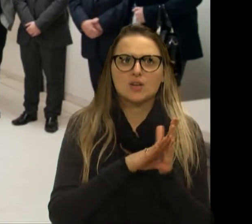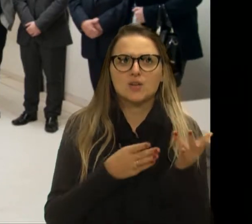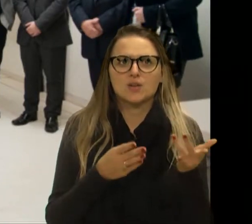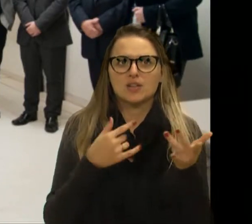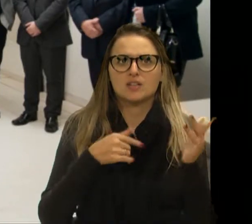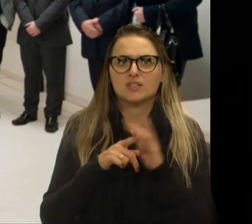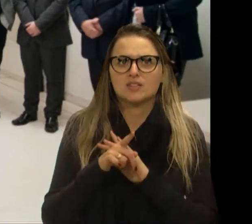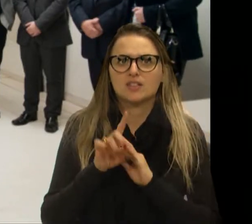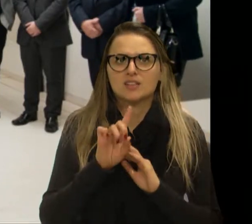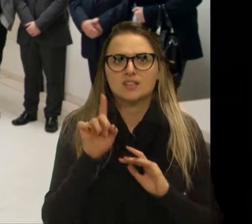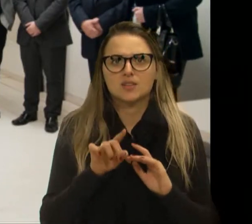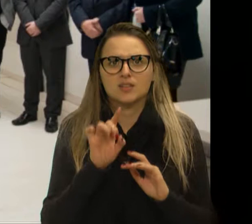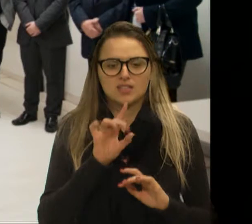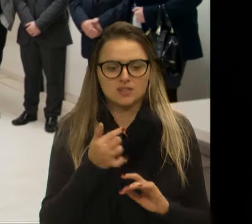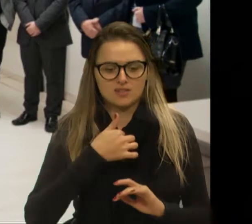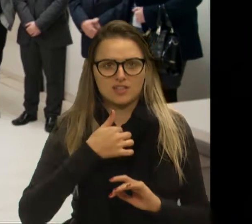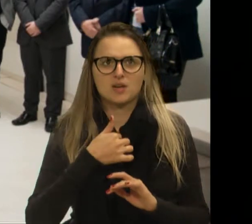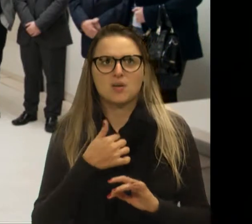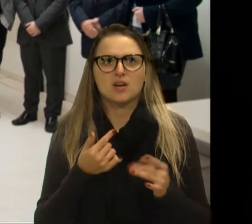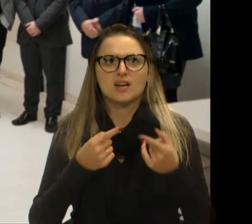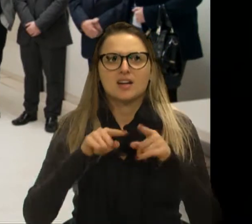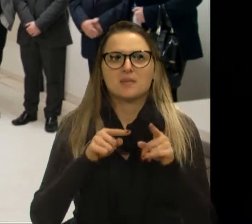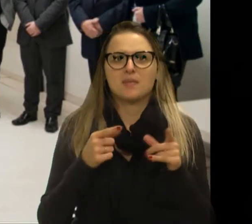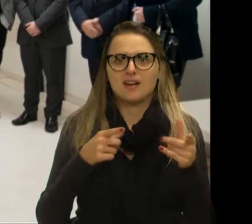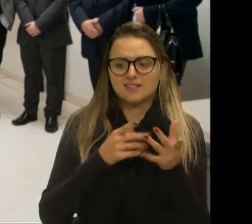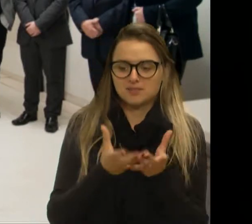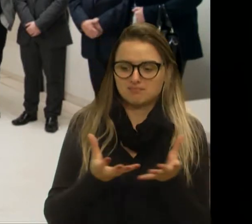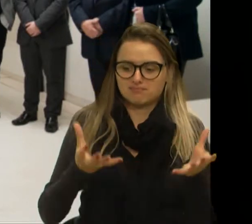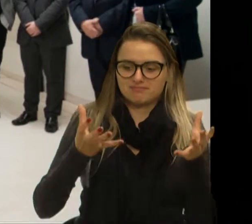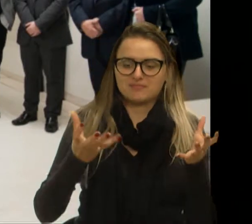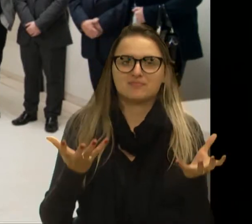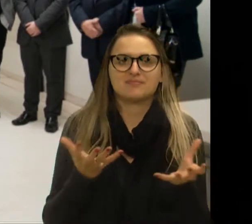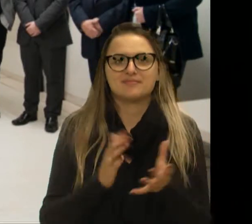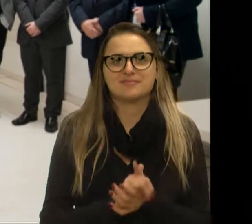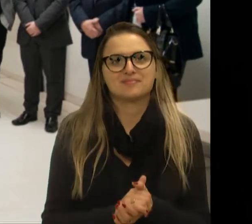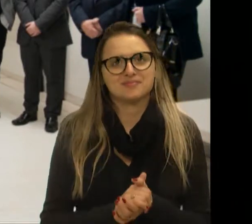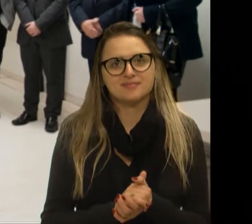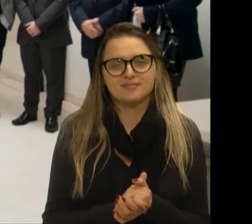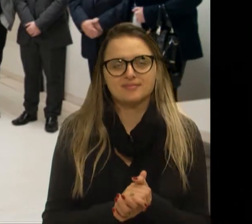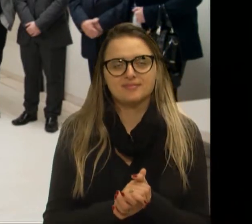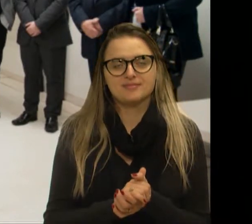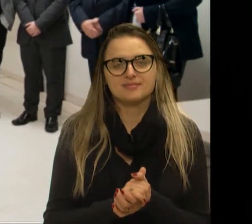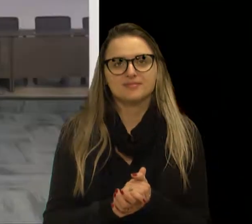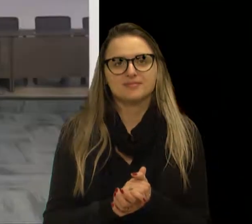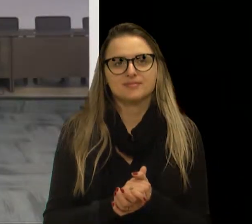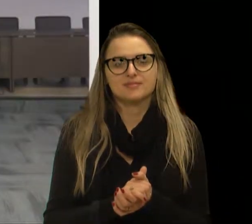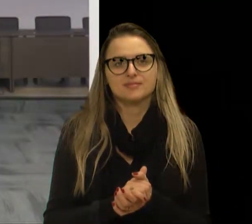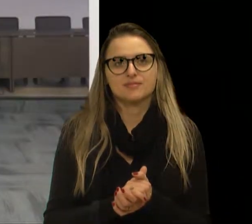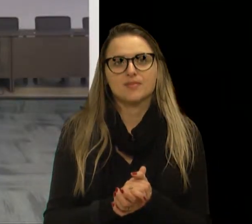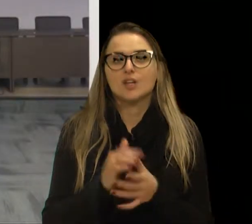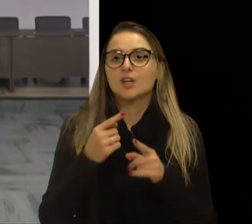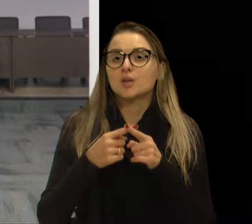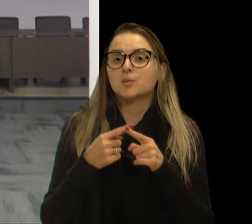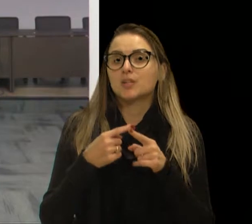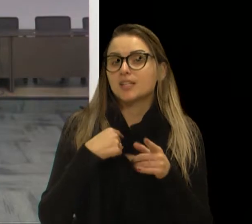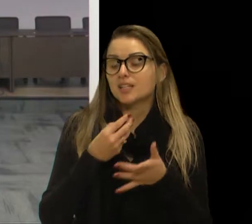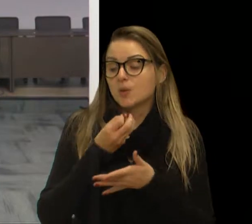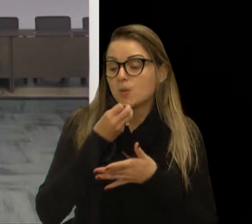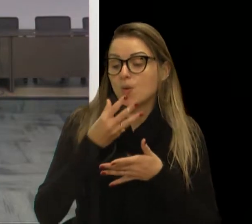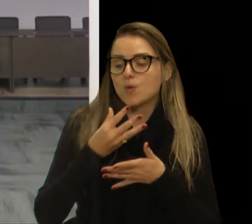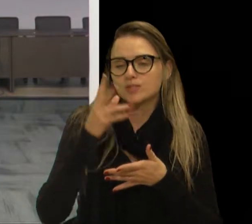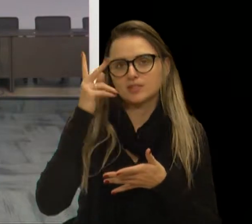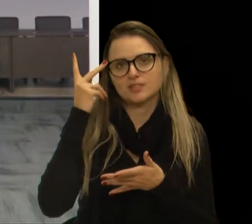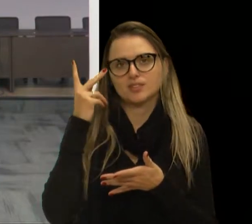mas não era só tu? Eu digo: não, era só eu, mas veio isso tudo, né? E aí, por que eu estou contando essa história? Porque